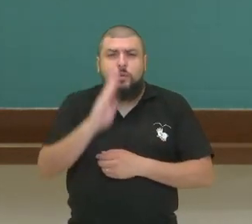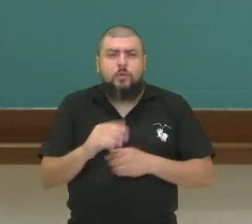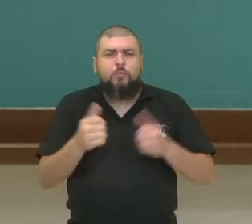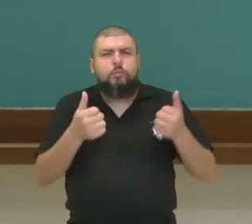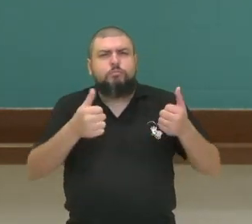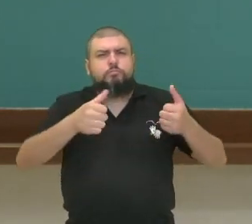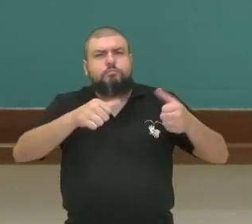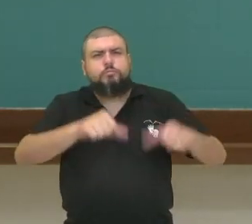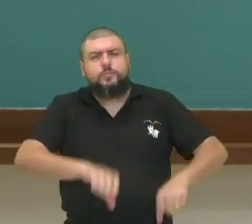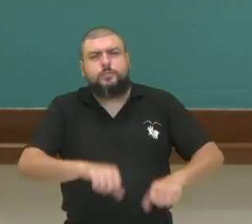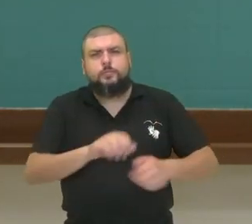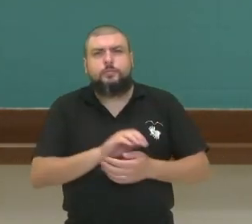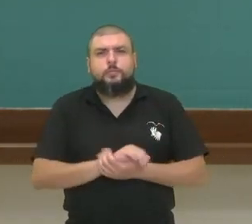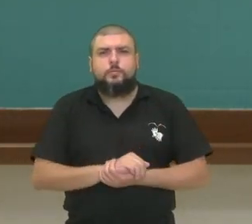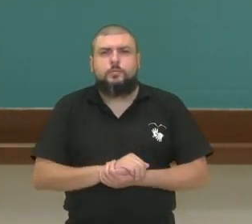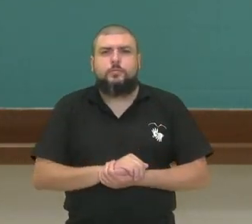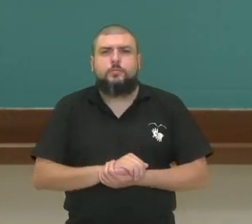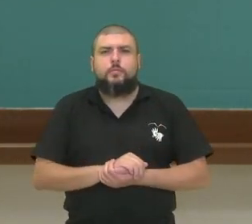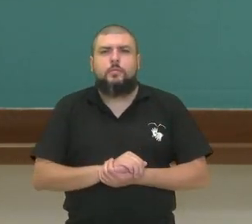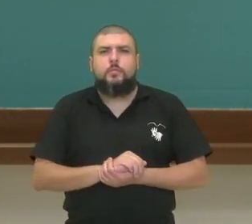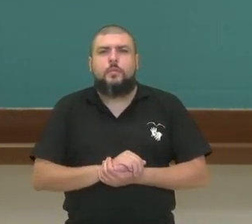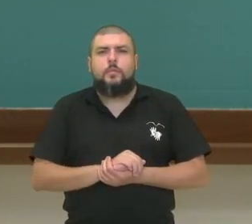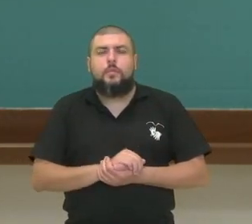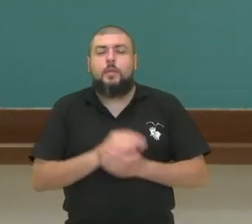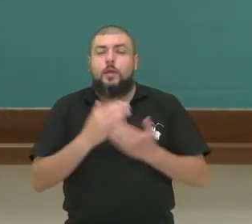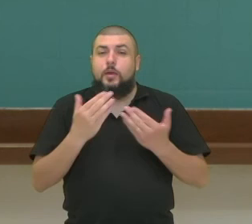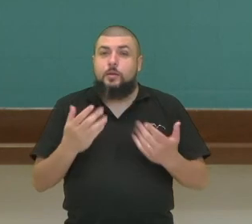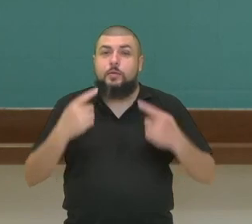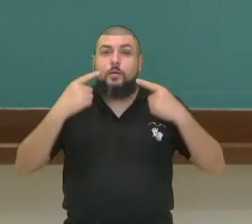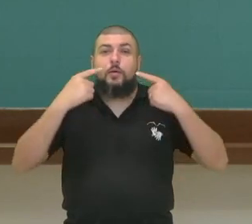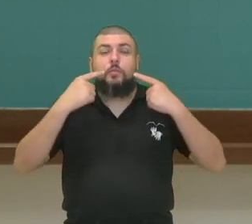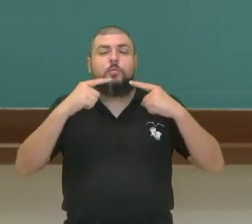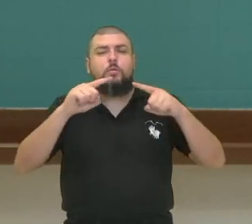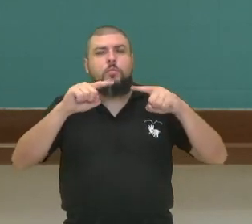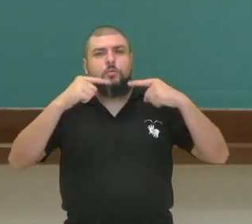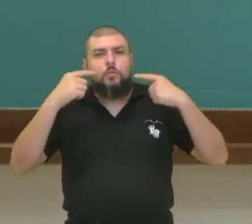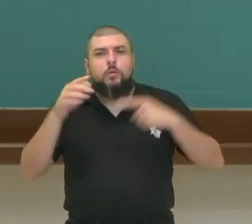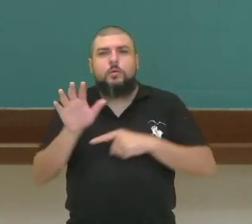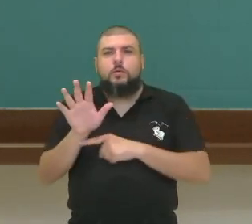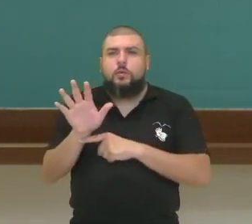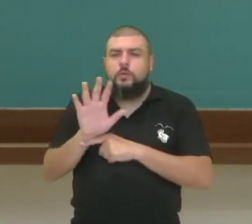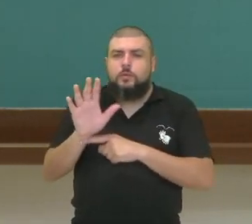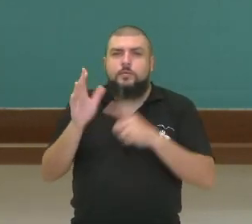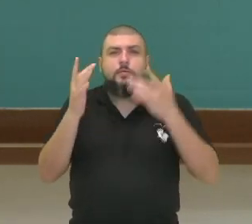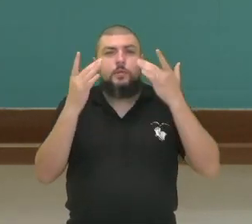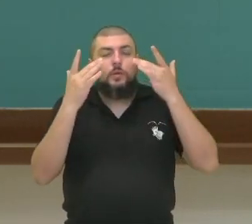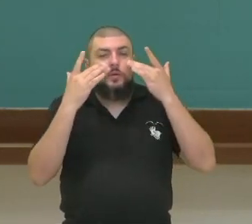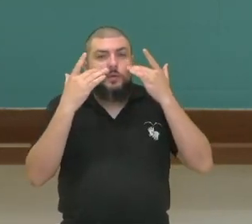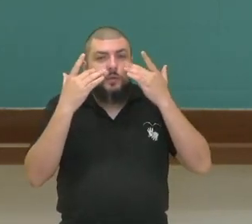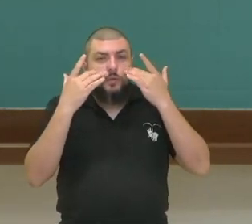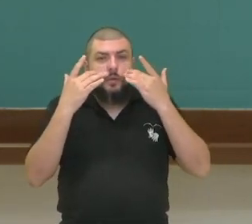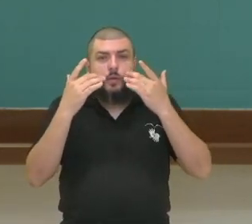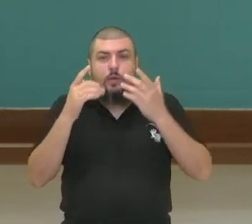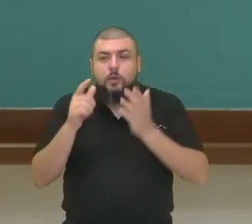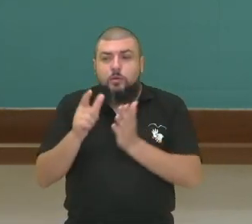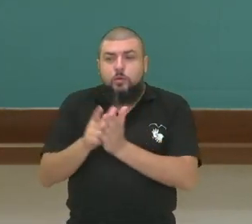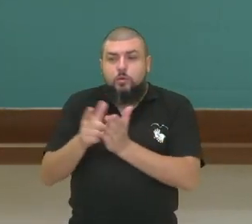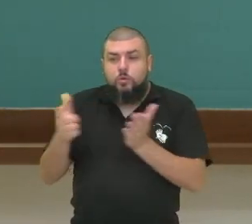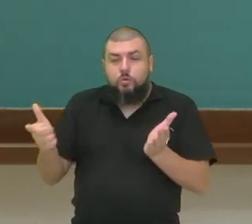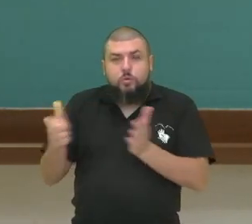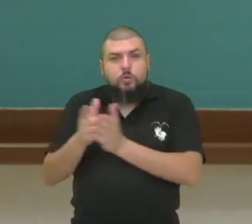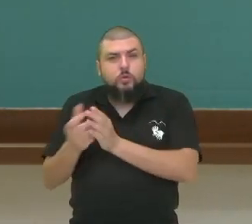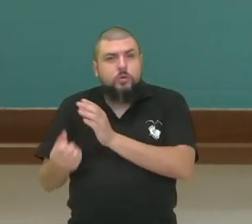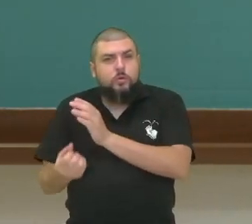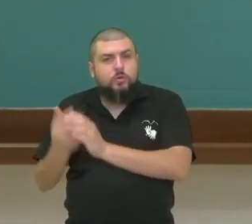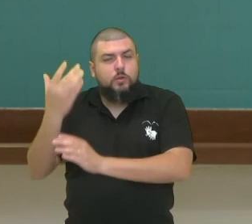renda. Então, a música, o cinema, o teatro, a imprensa alternativa, as passeatas, as